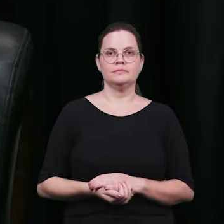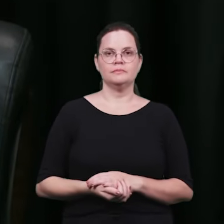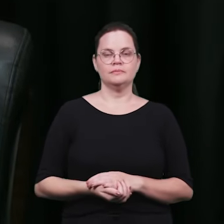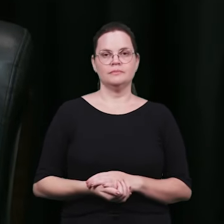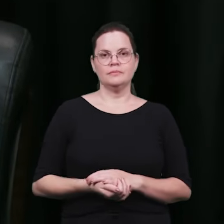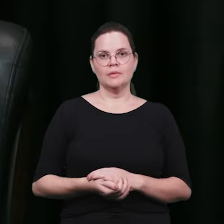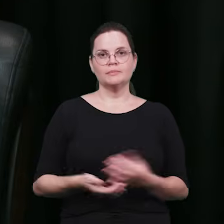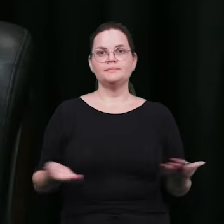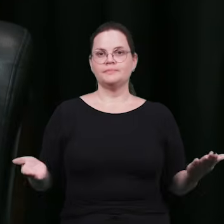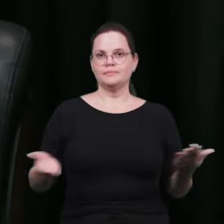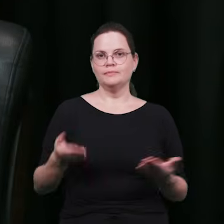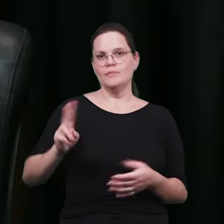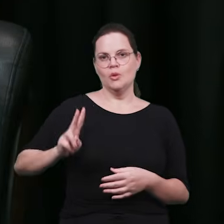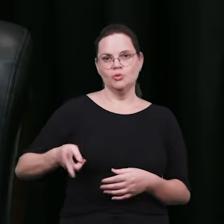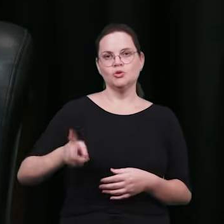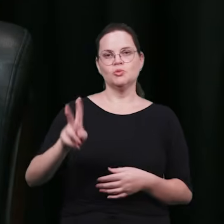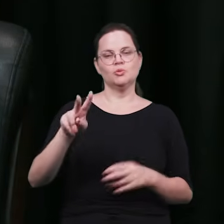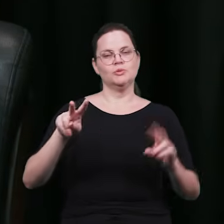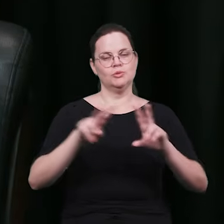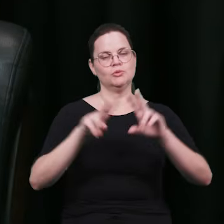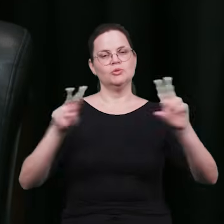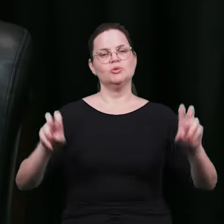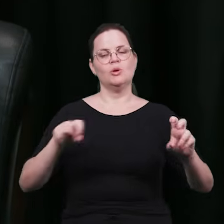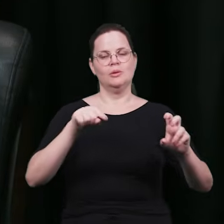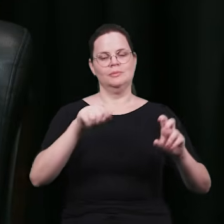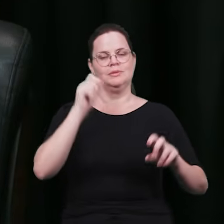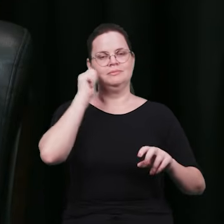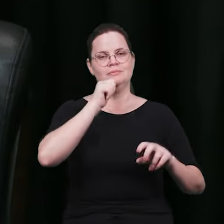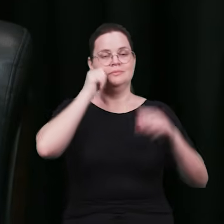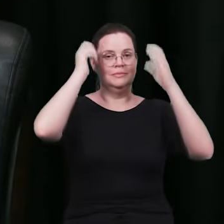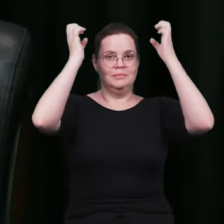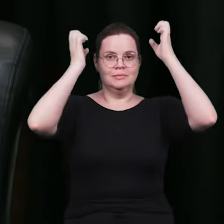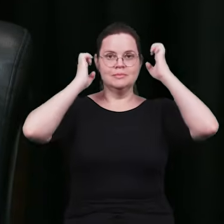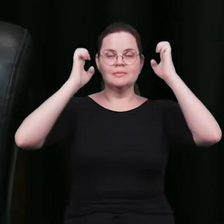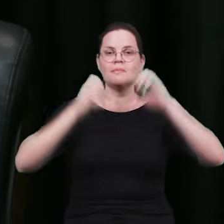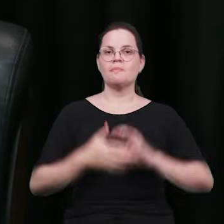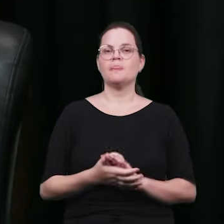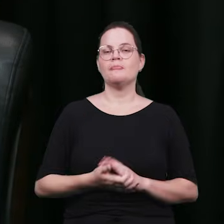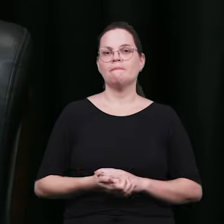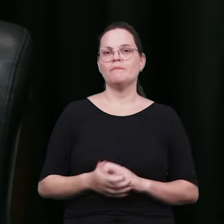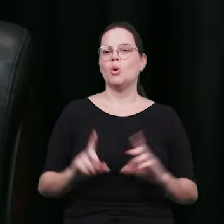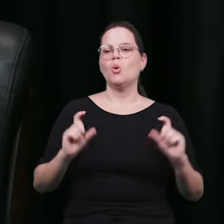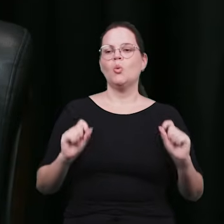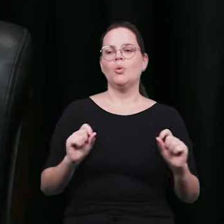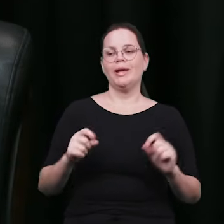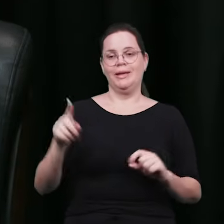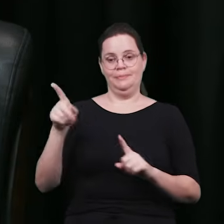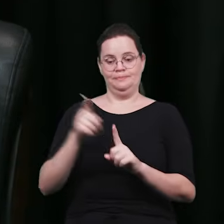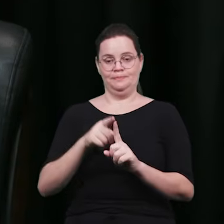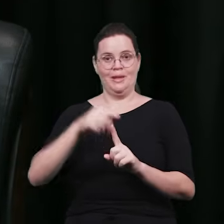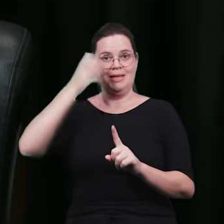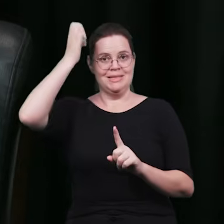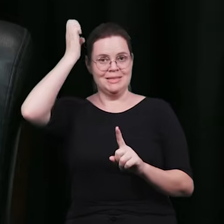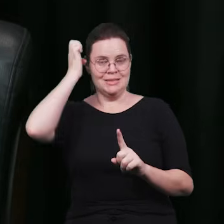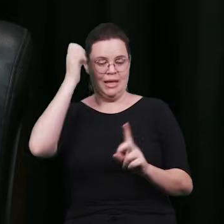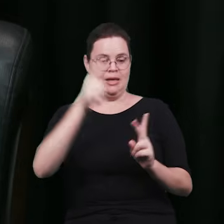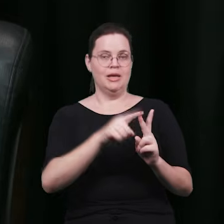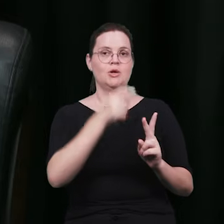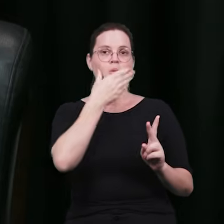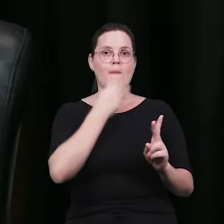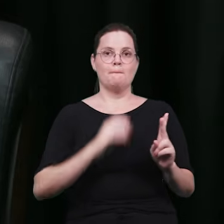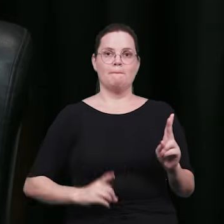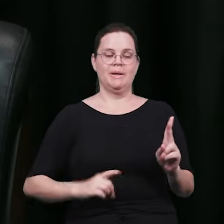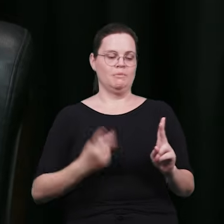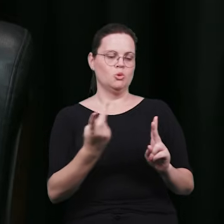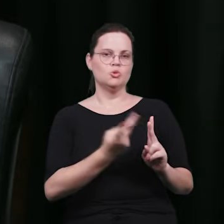a esse episódio onde estamos abordando sobre Esté, quais foram os recursos utilizados por Esté e Mardoqueu